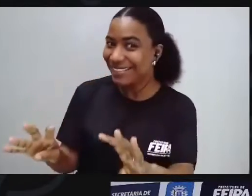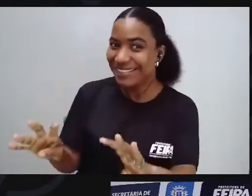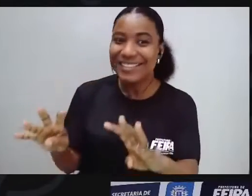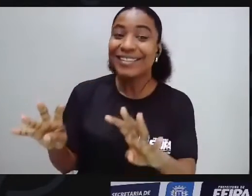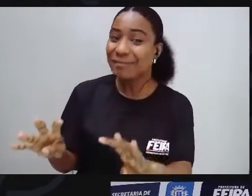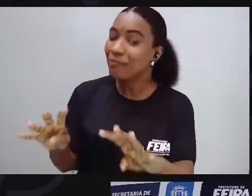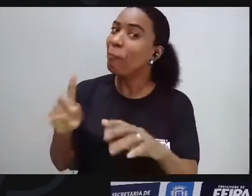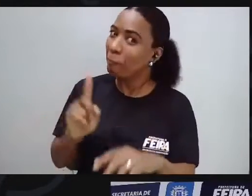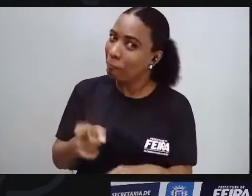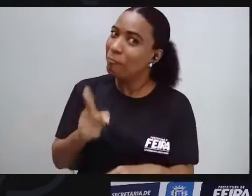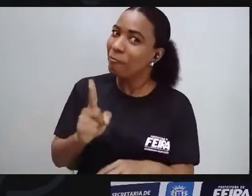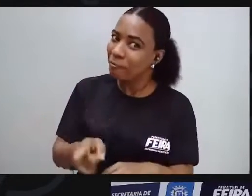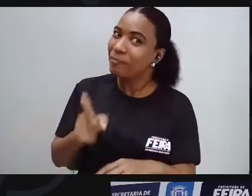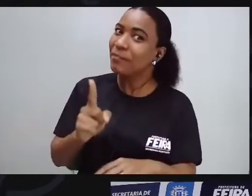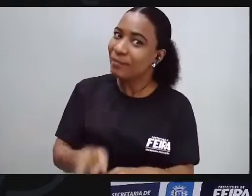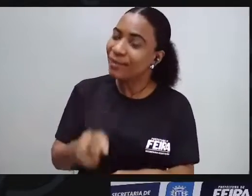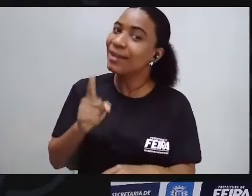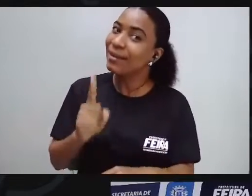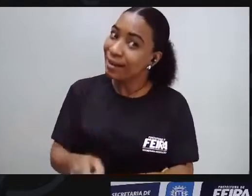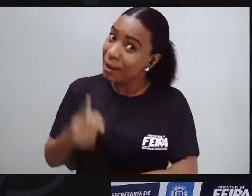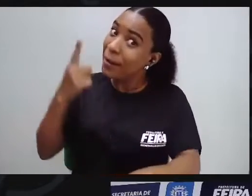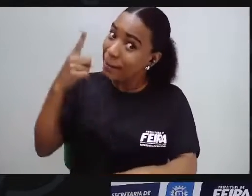então você